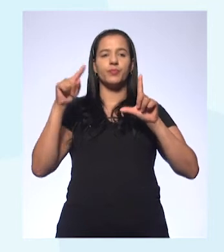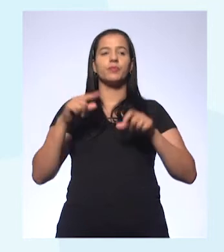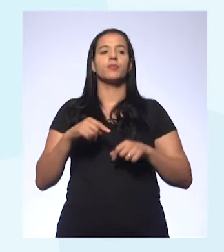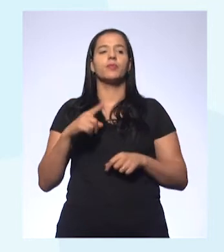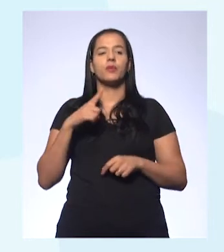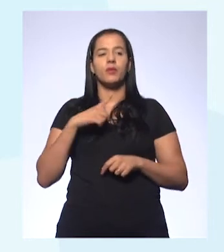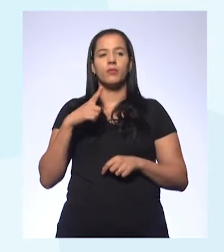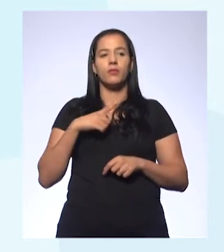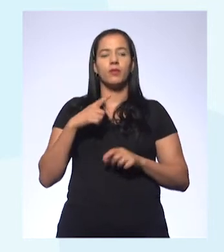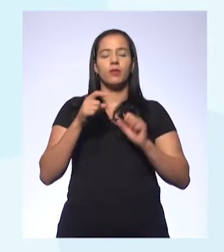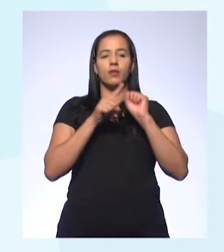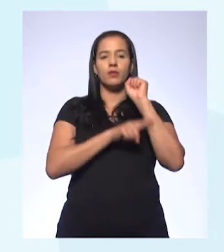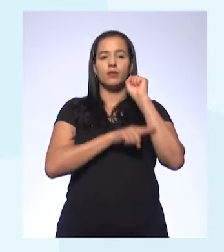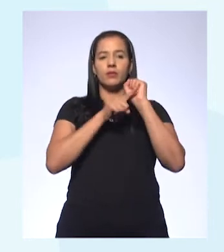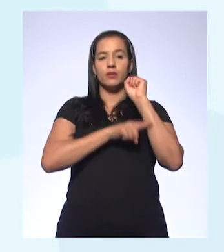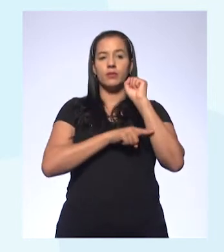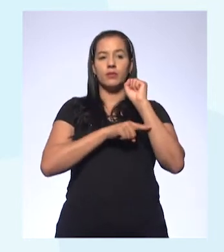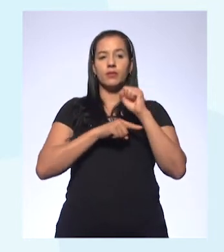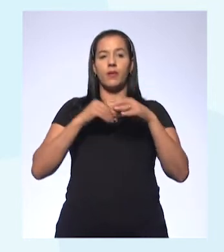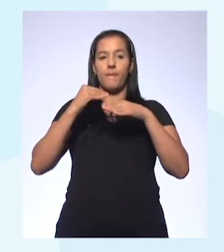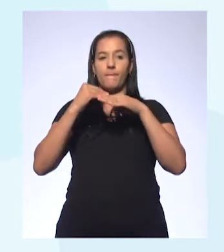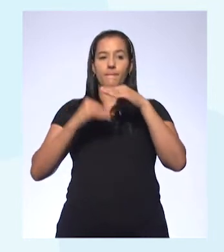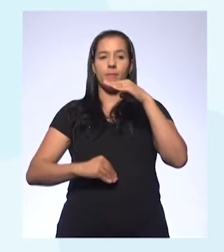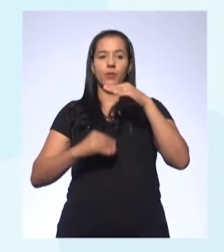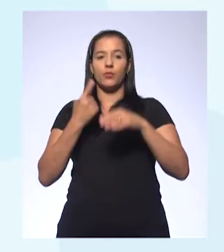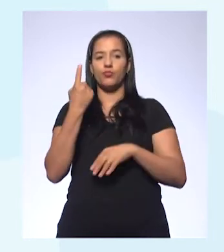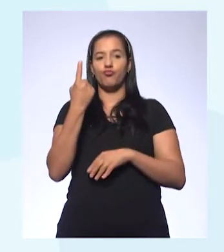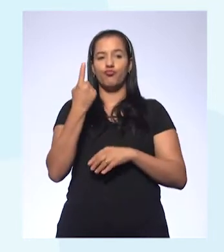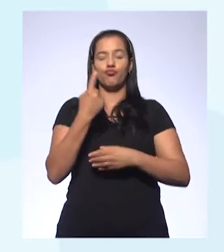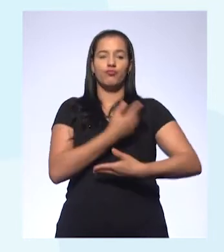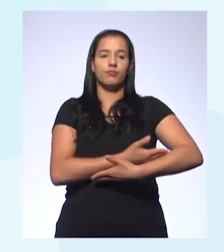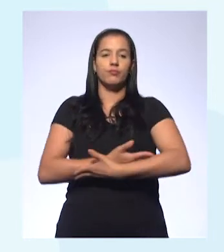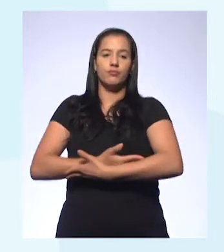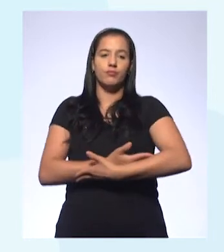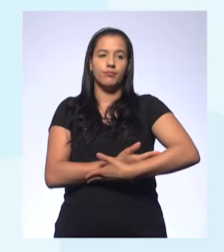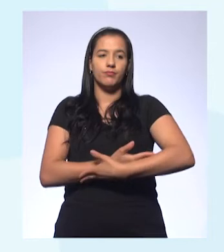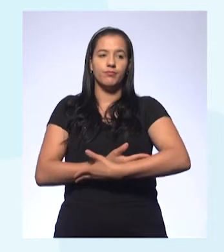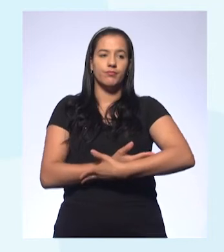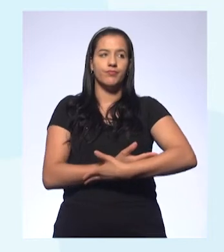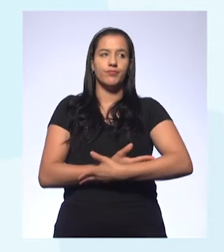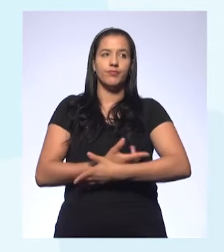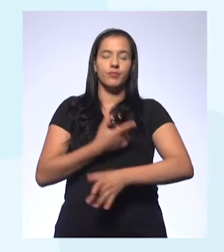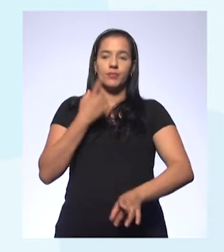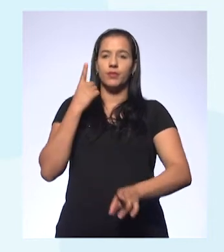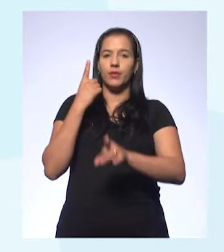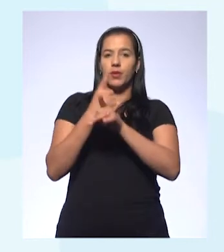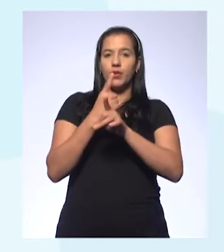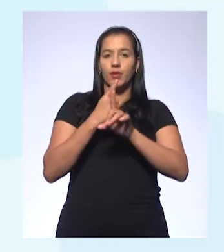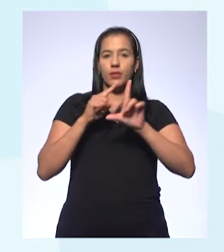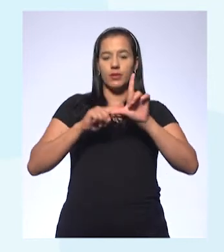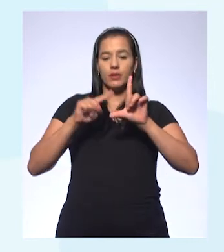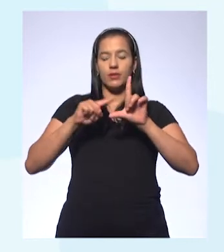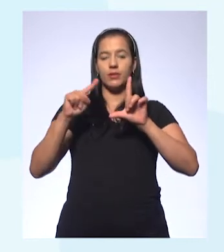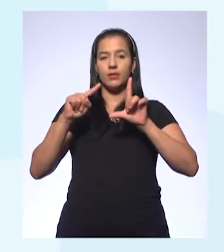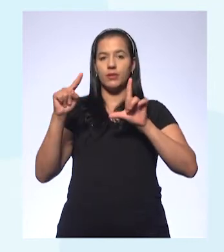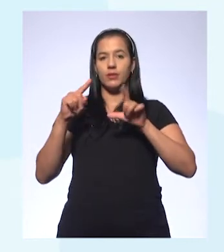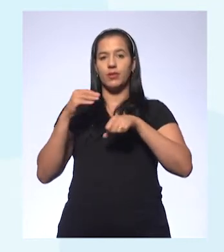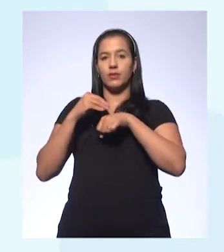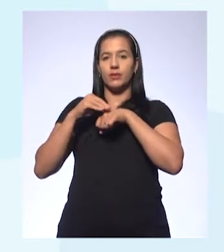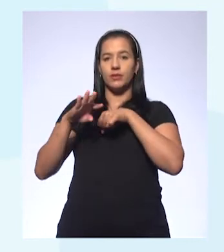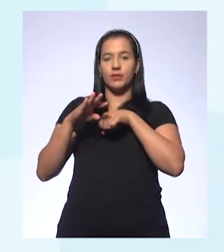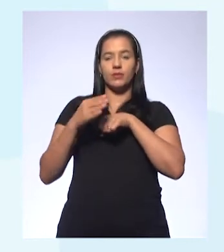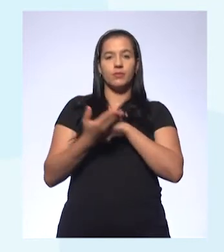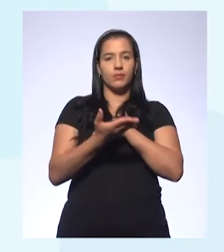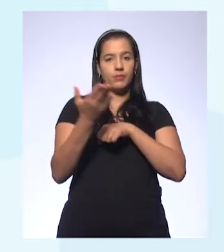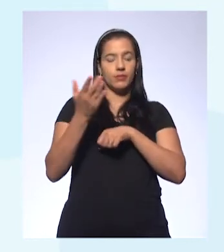de sífilis congênita em menores de 1 ano. Gente, é sempre muito importante. Apareceu um gráfico na nossa vida, então a dica aí para os alunos. Apareceu